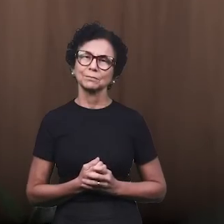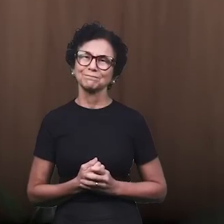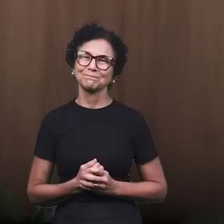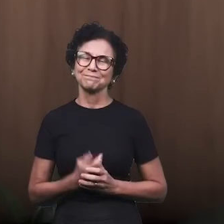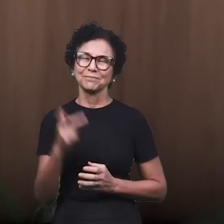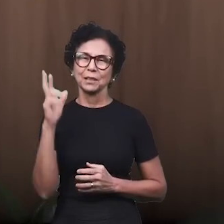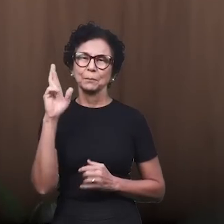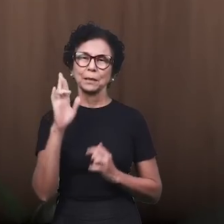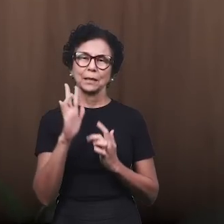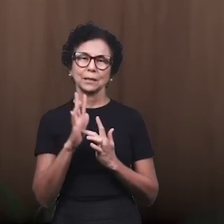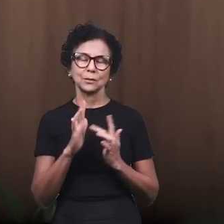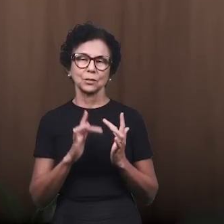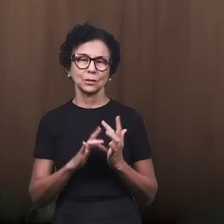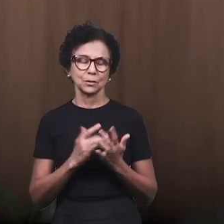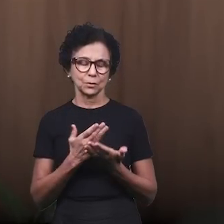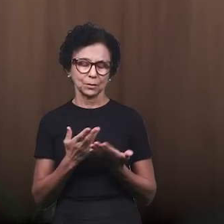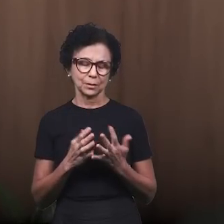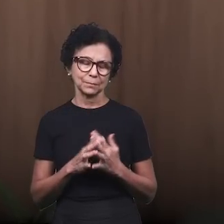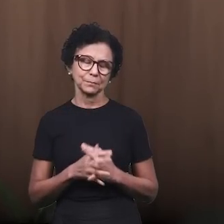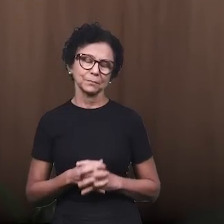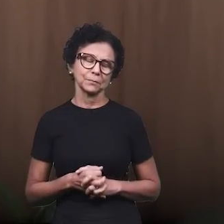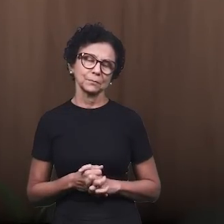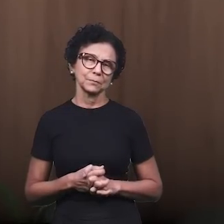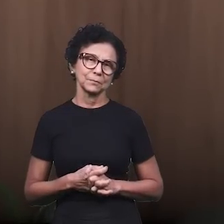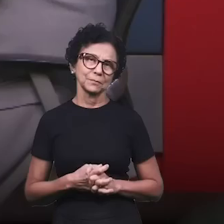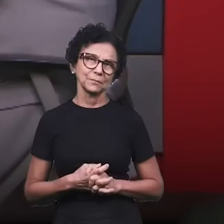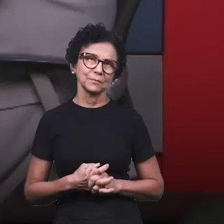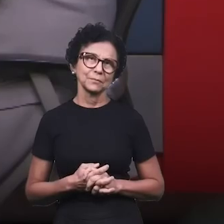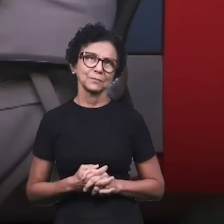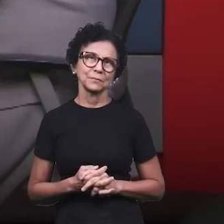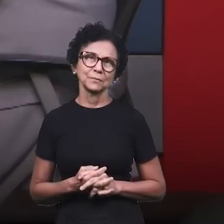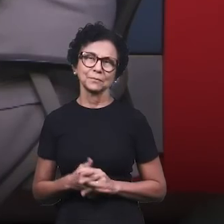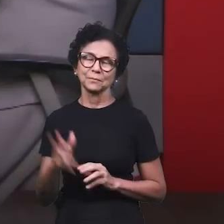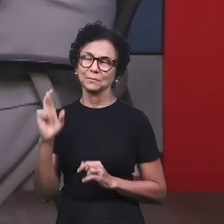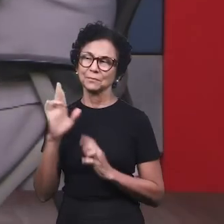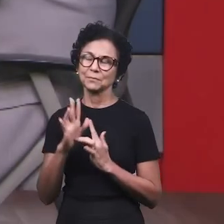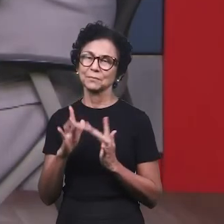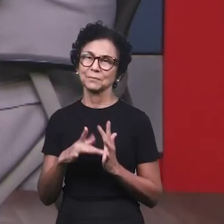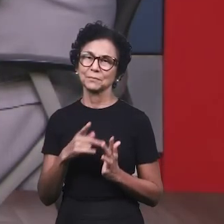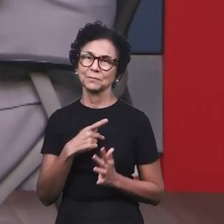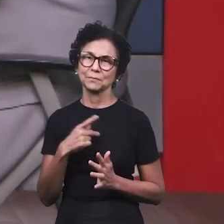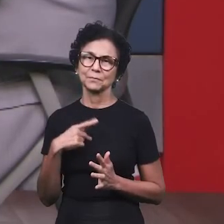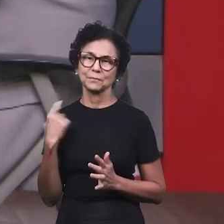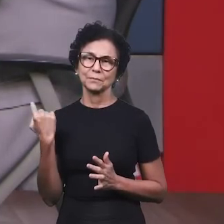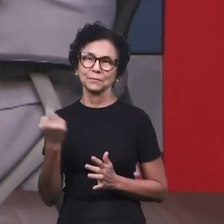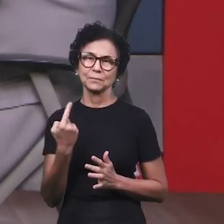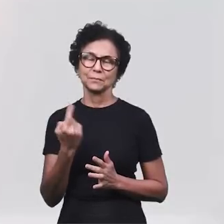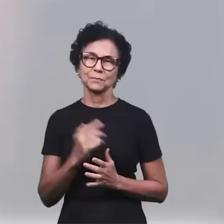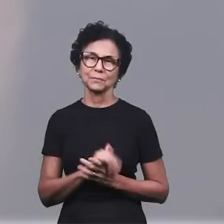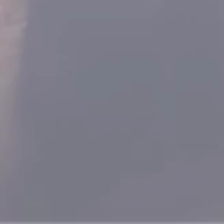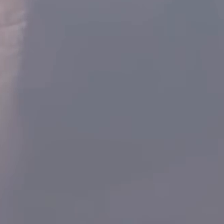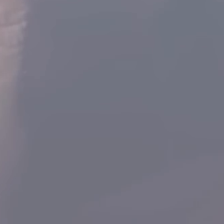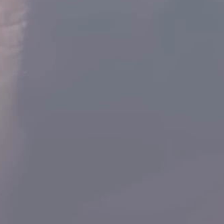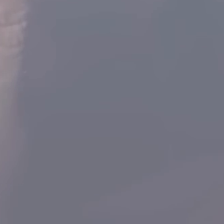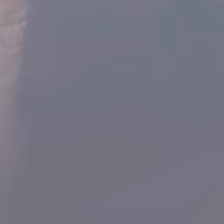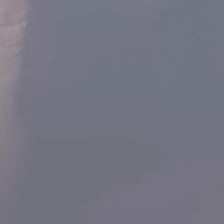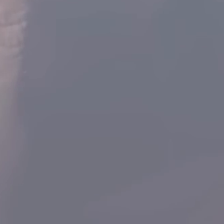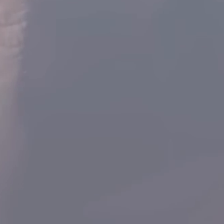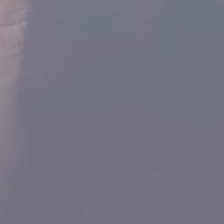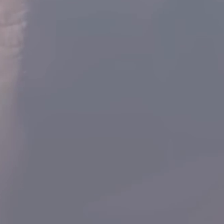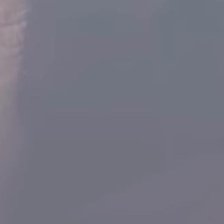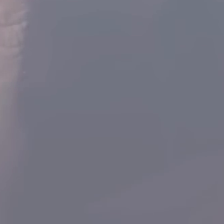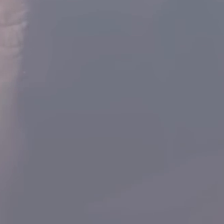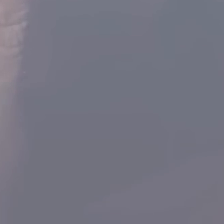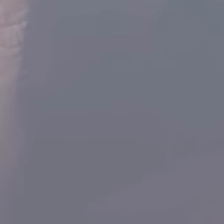A todos, a paz do Senhor Jesus. A paz do Senhor Jesus, pastor Marcelo e aos demais irmãos e ouvintes.